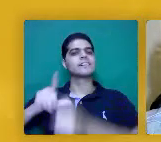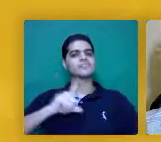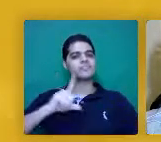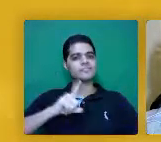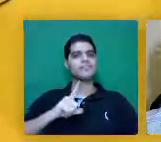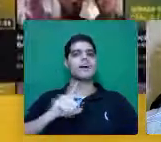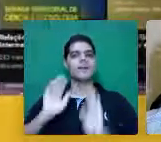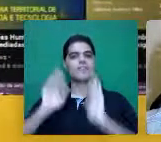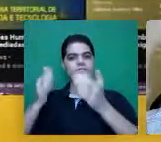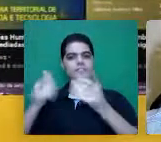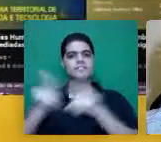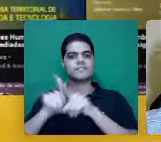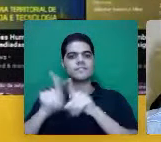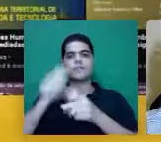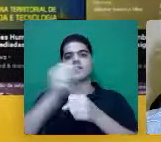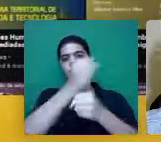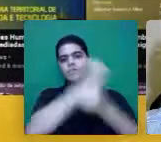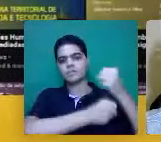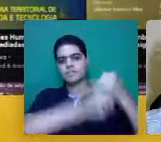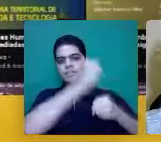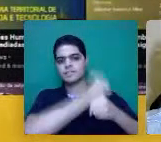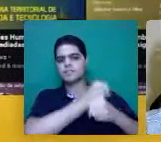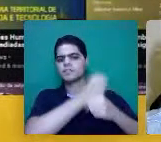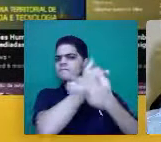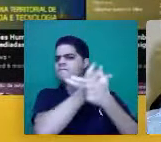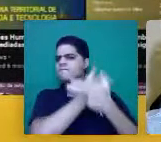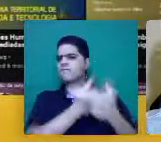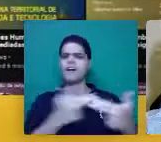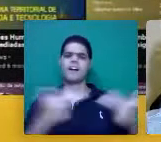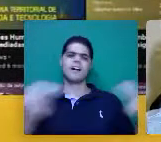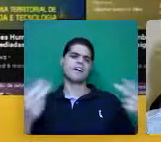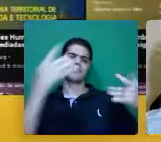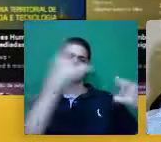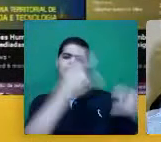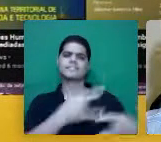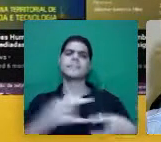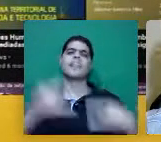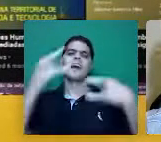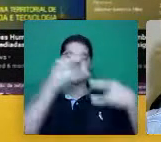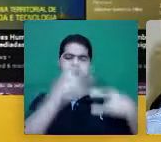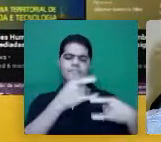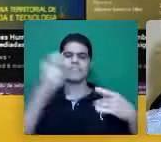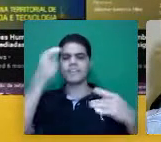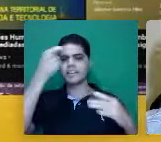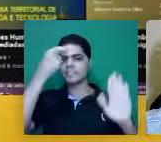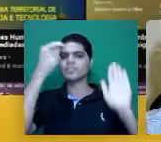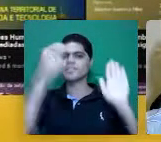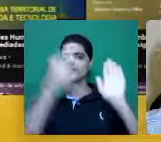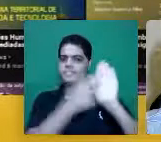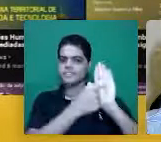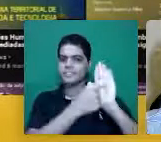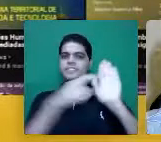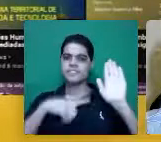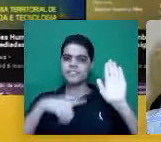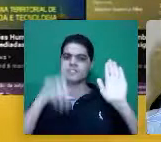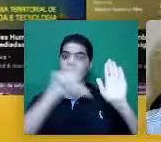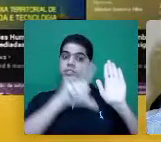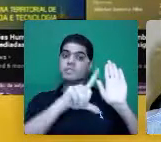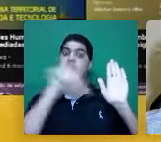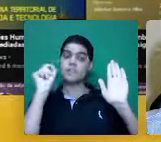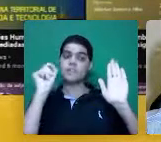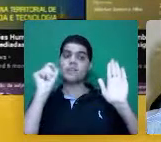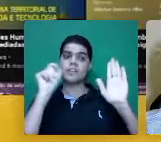ano passado, foram feitas uma série de lives sobre inteligência artificial. Vocês podem selecionar aí a câmera